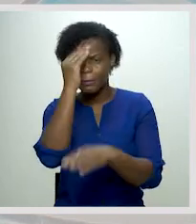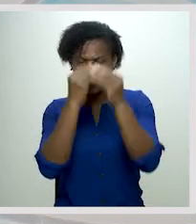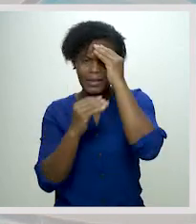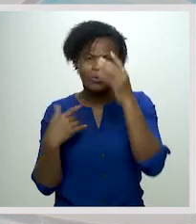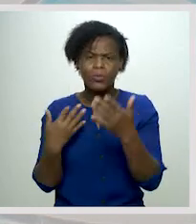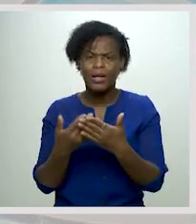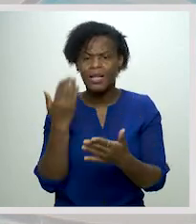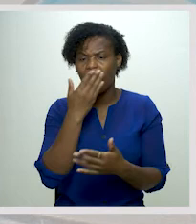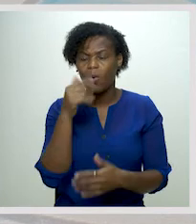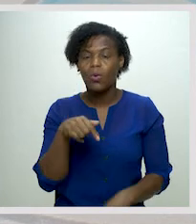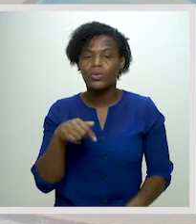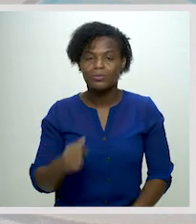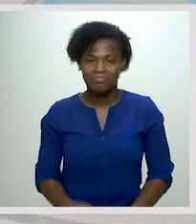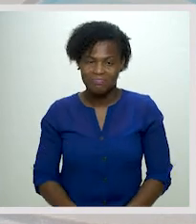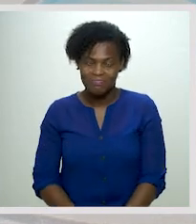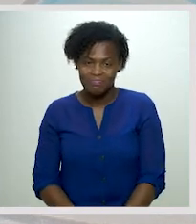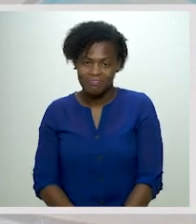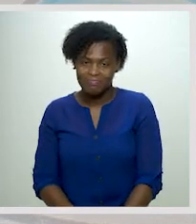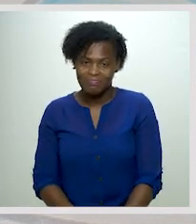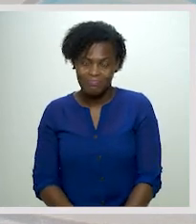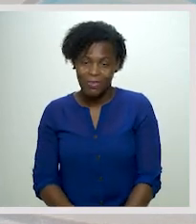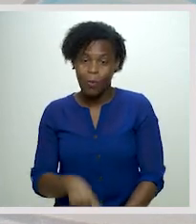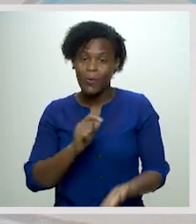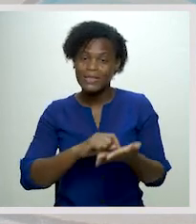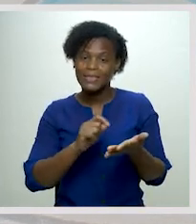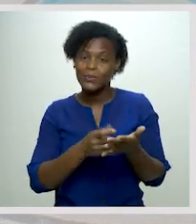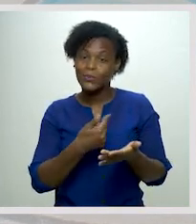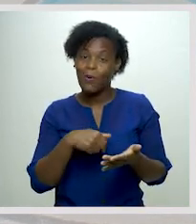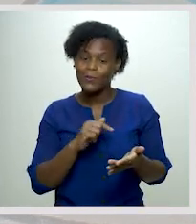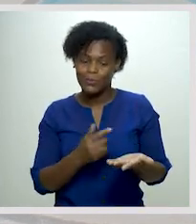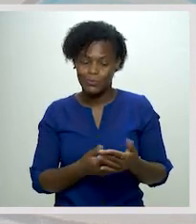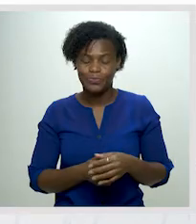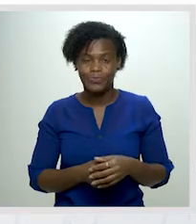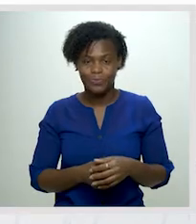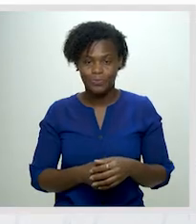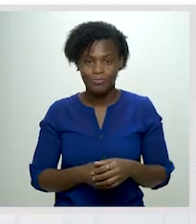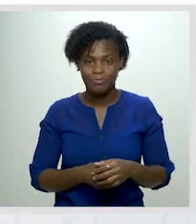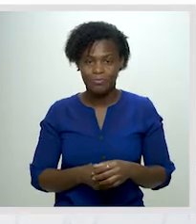aprenderam durante a aula de hoje? O nosso exercício é o seguinte.